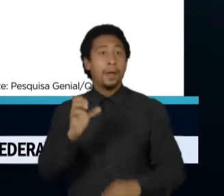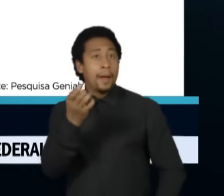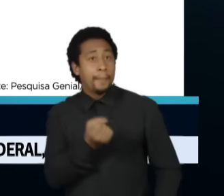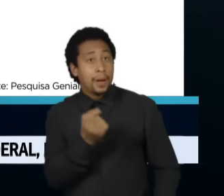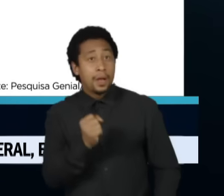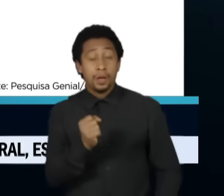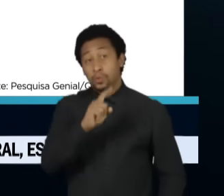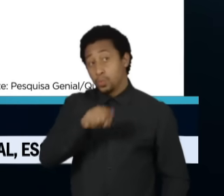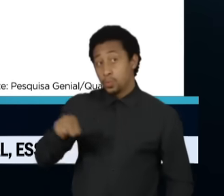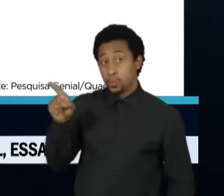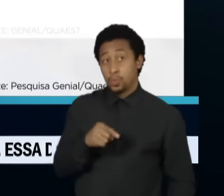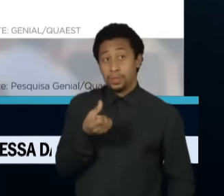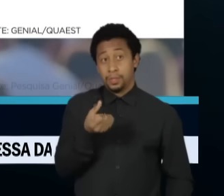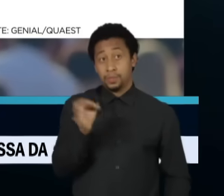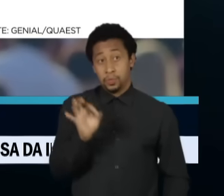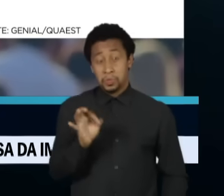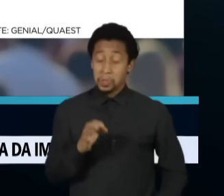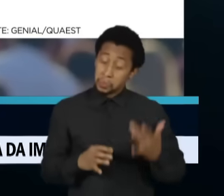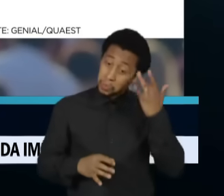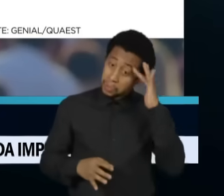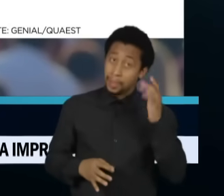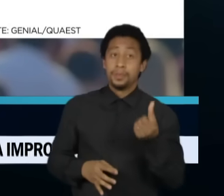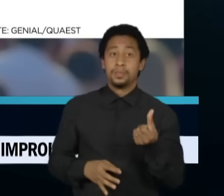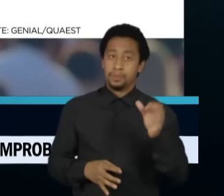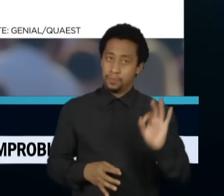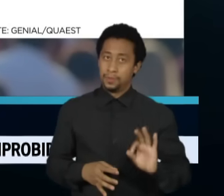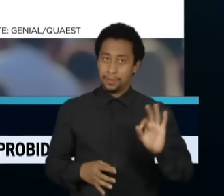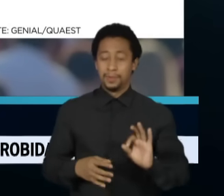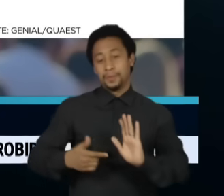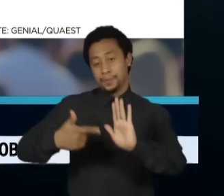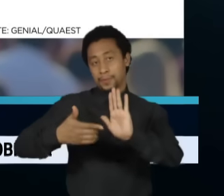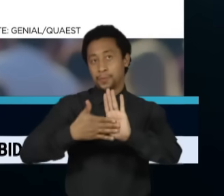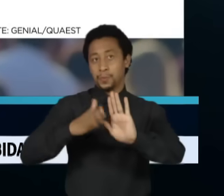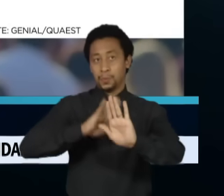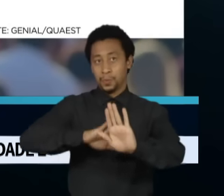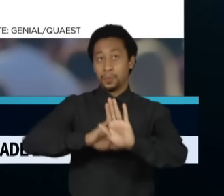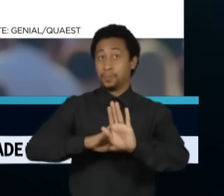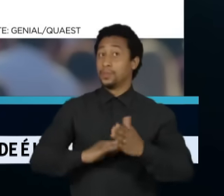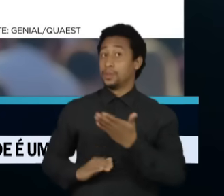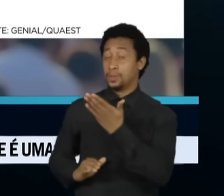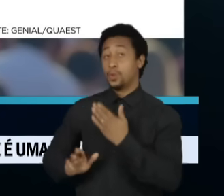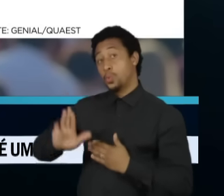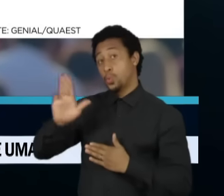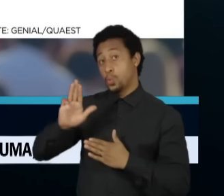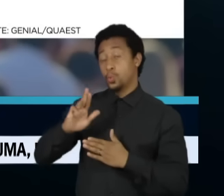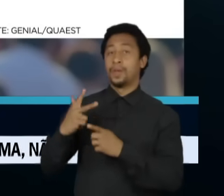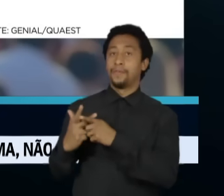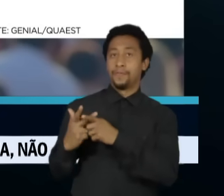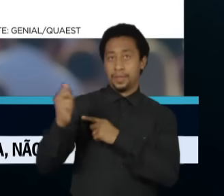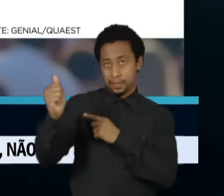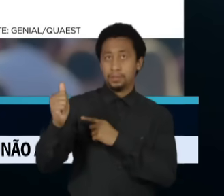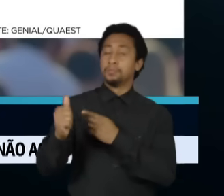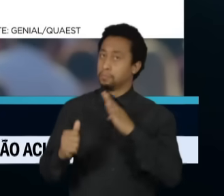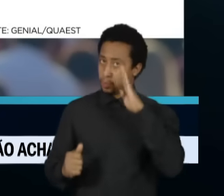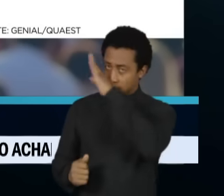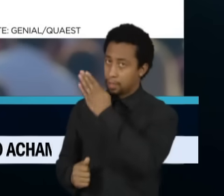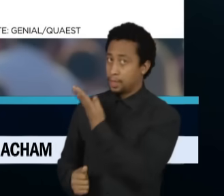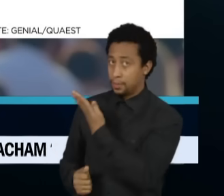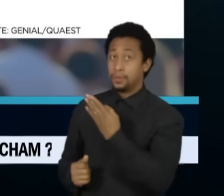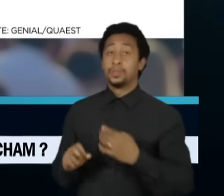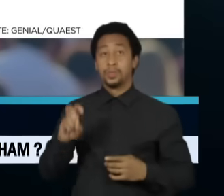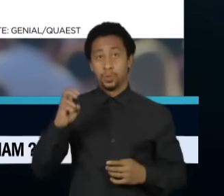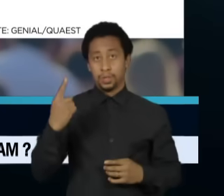indecisos, 6% cada. No segundo turno, Lula venceria em três cenários. Contra Bolsonaro por 51 a